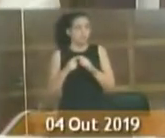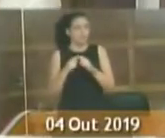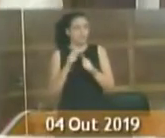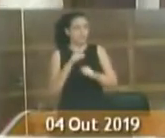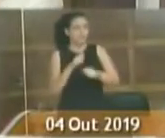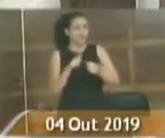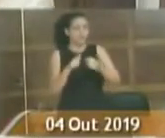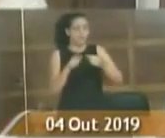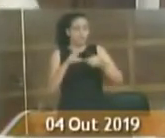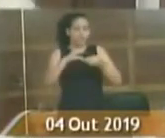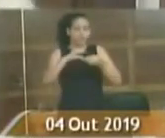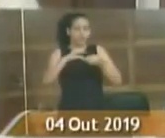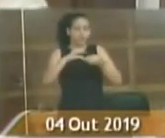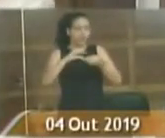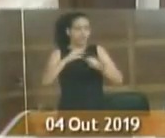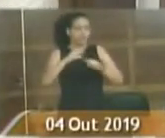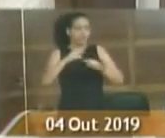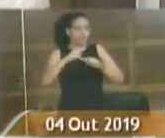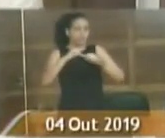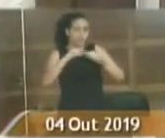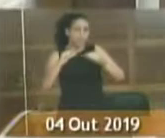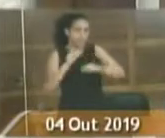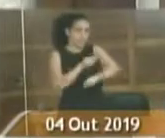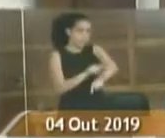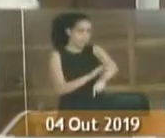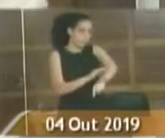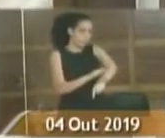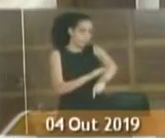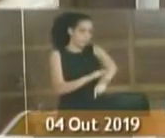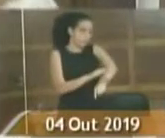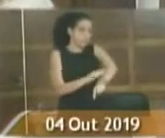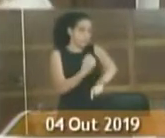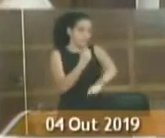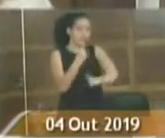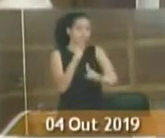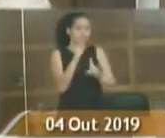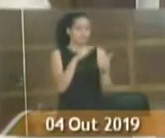para você. Aí você está usando aquela pomada por